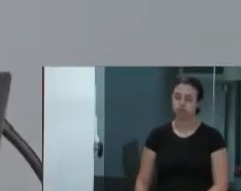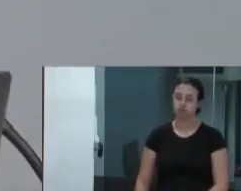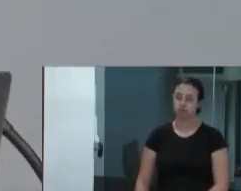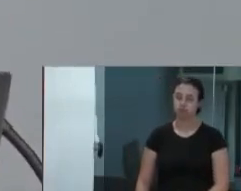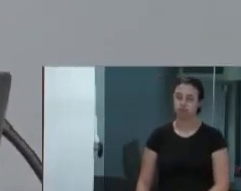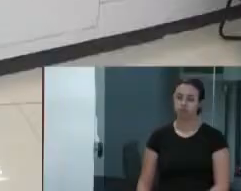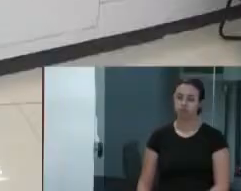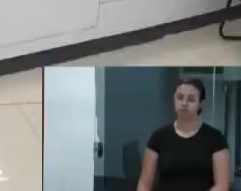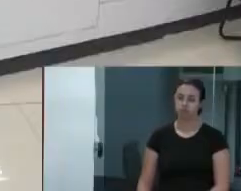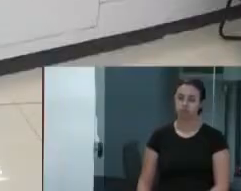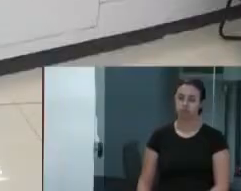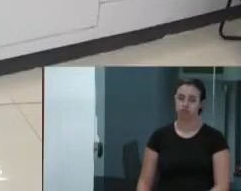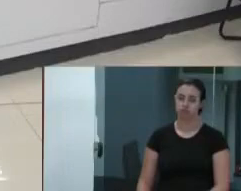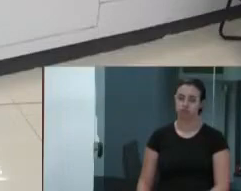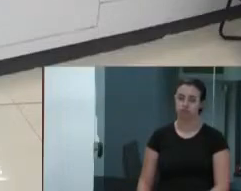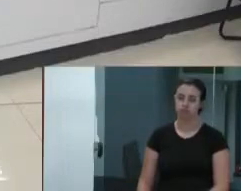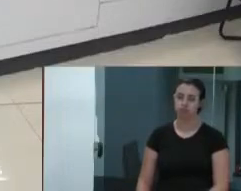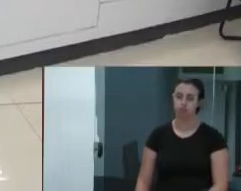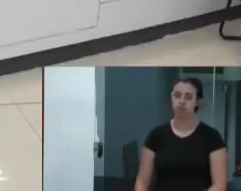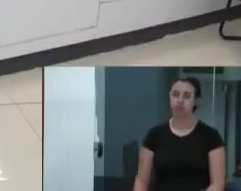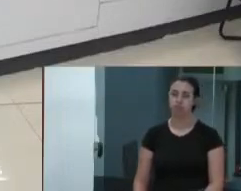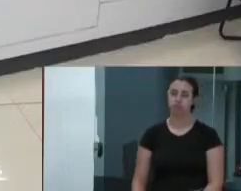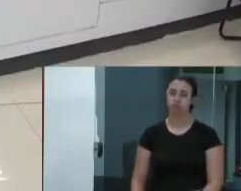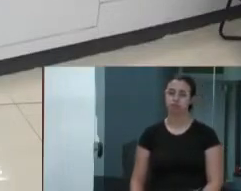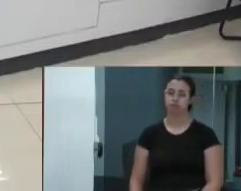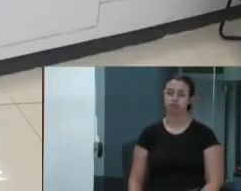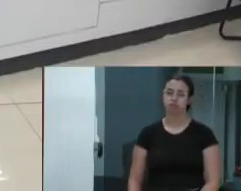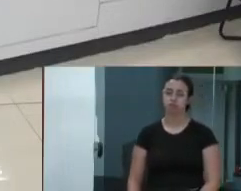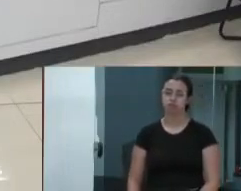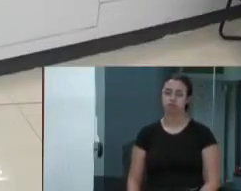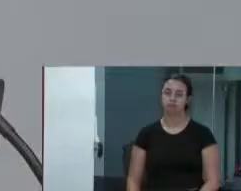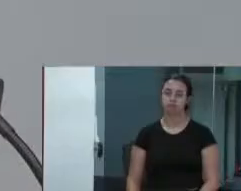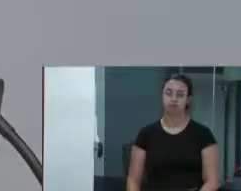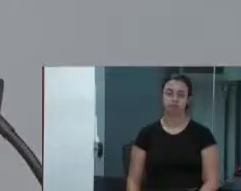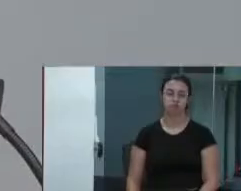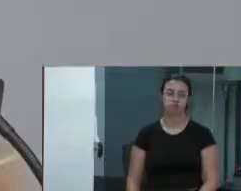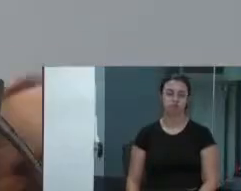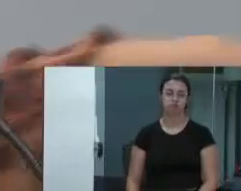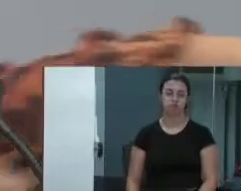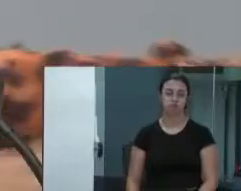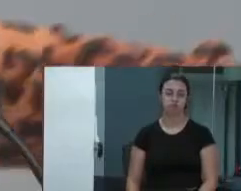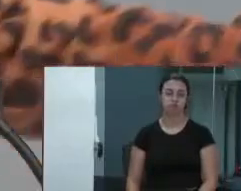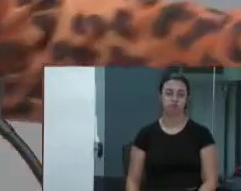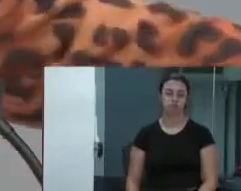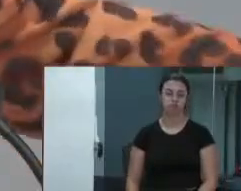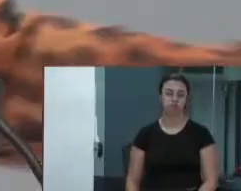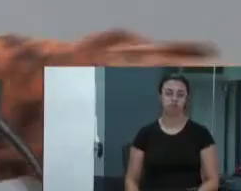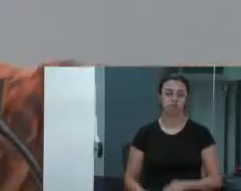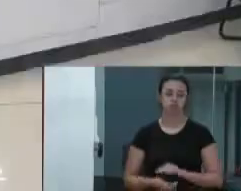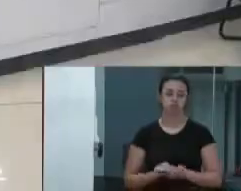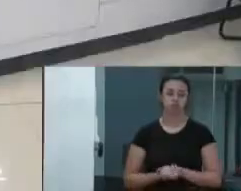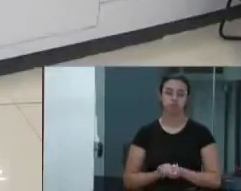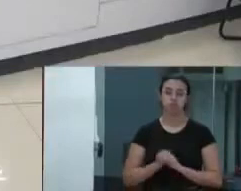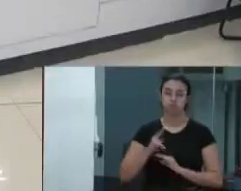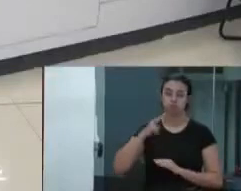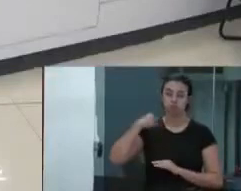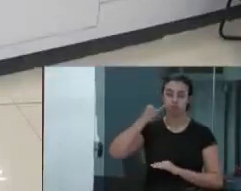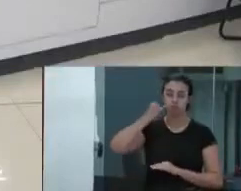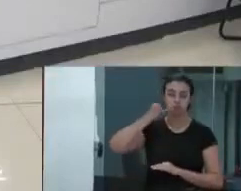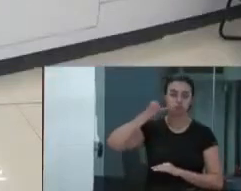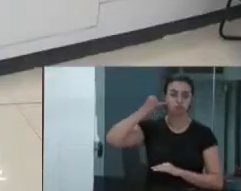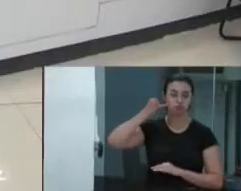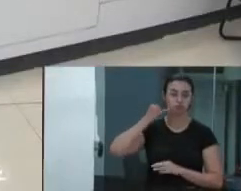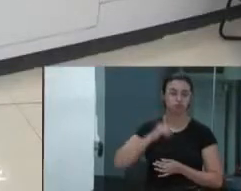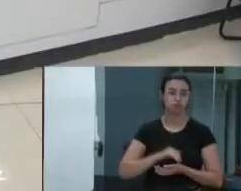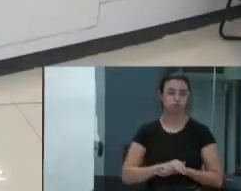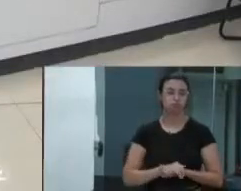falar também? Então, não, acho que eu já... Só? Estão aqui, passo a palavra para os seus vereadores. É, o vereador Josafá Anderson.